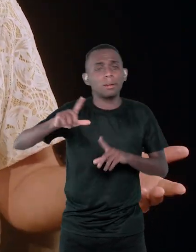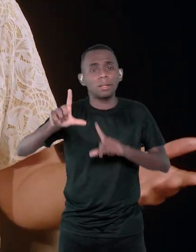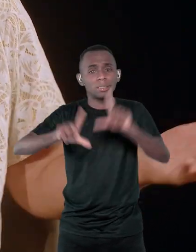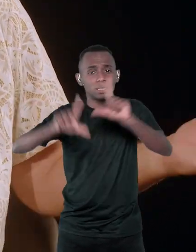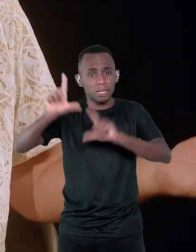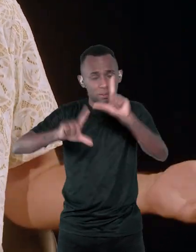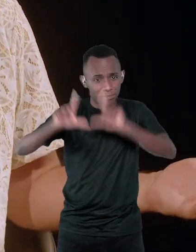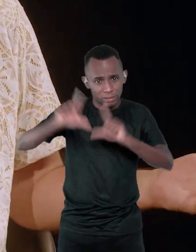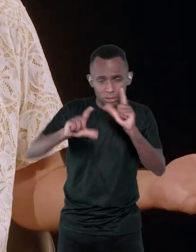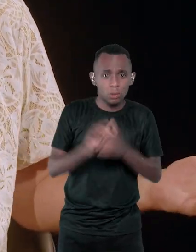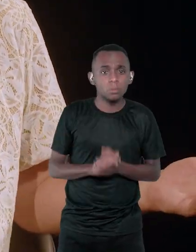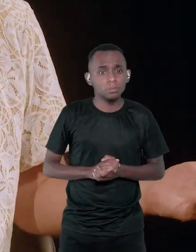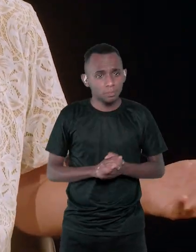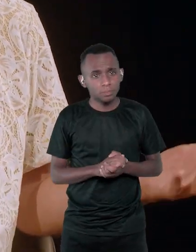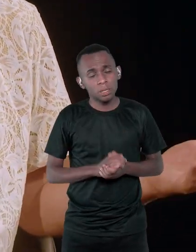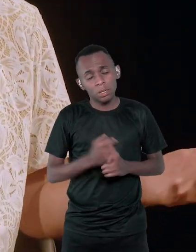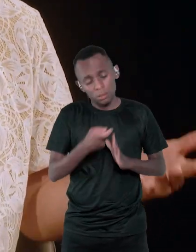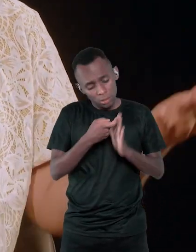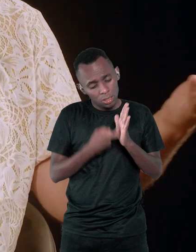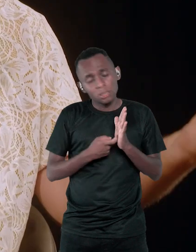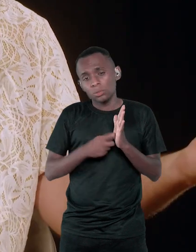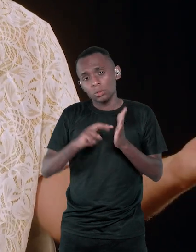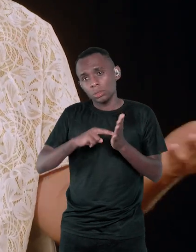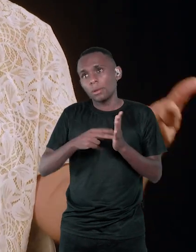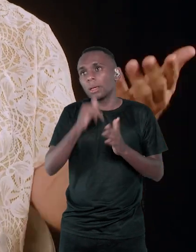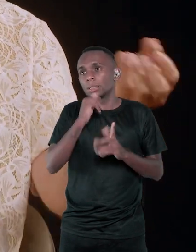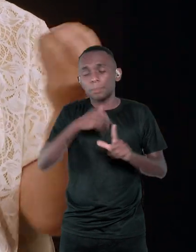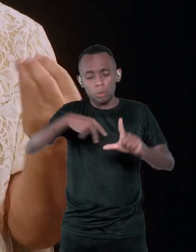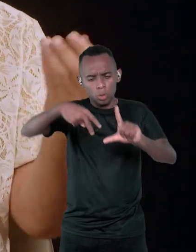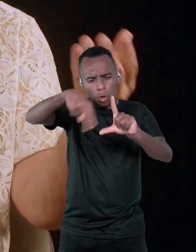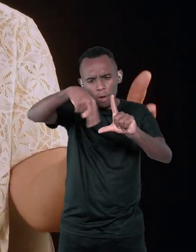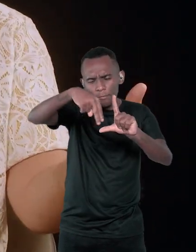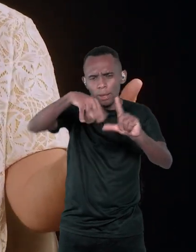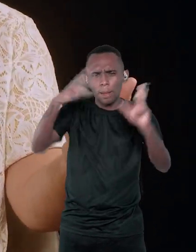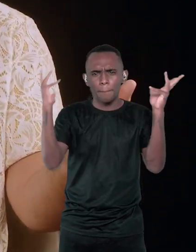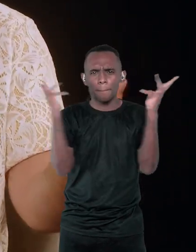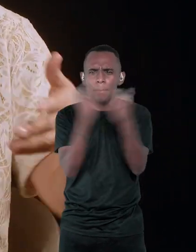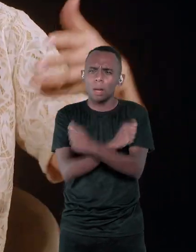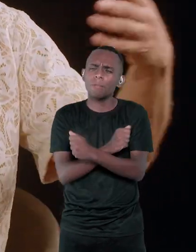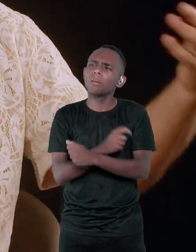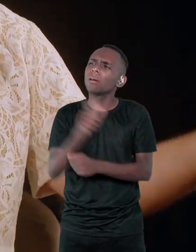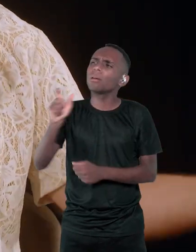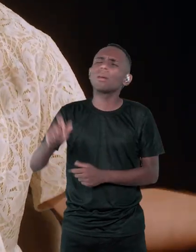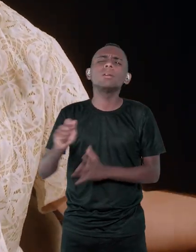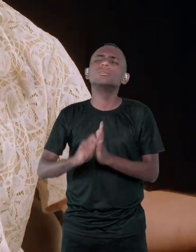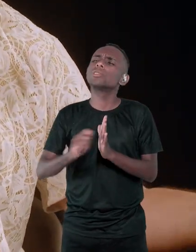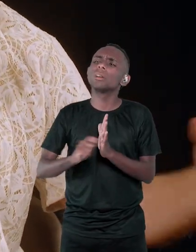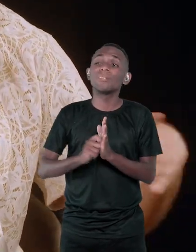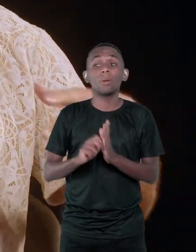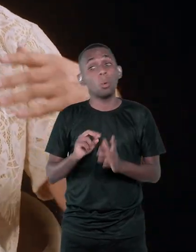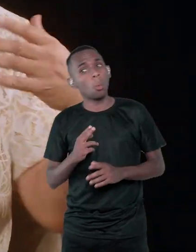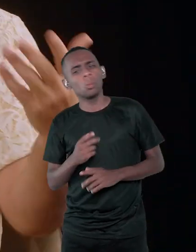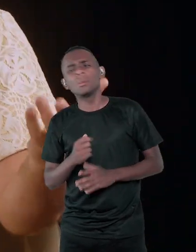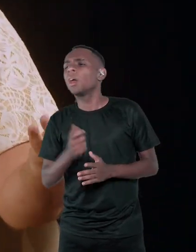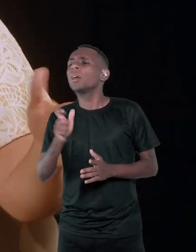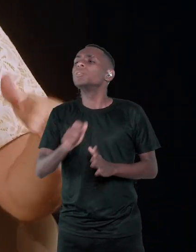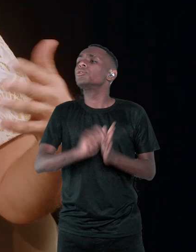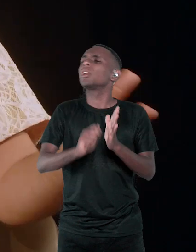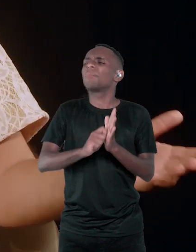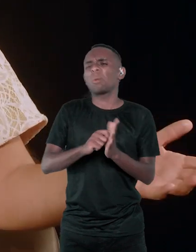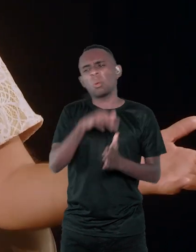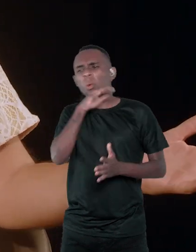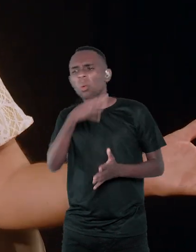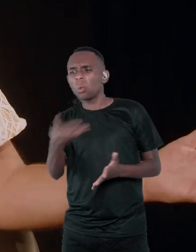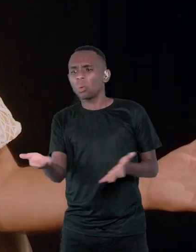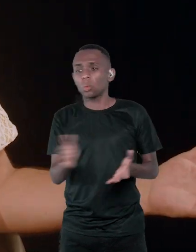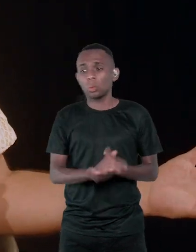texto, basicamente. Né? Você não pode ver uma novela bem feita e falar quem escreveu essa coisa maravilhosa ou essa coisa horrível. Você não pode ver uma série